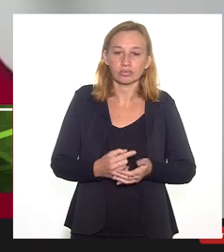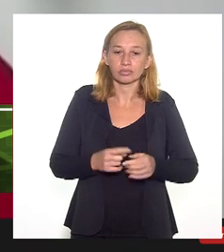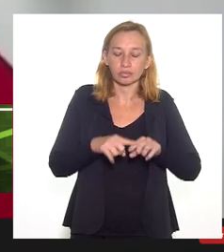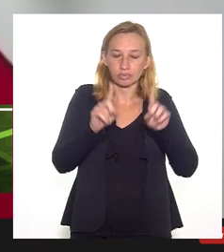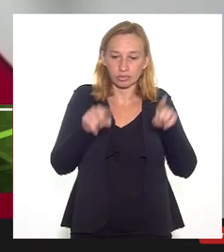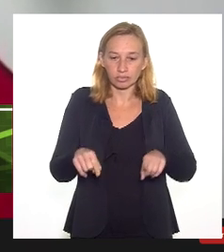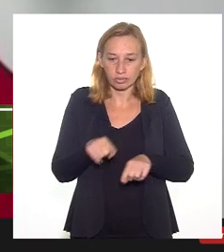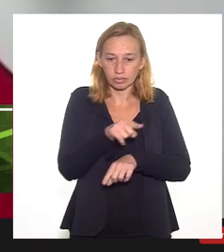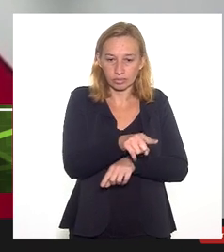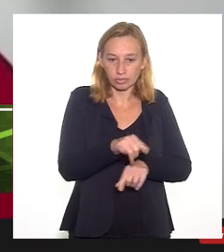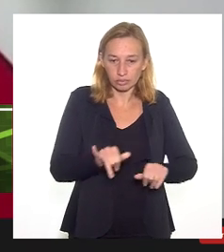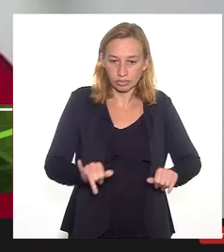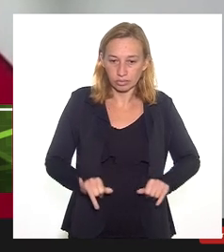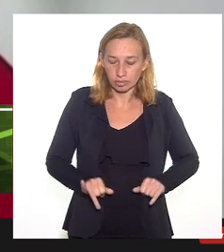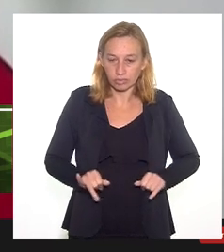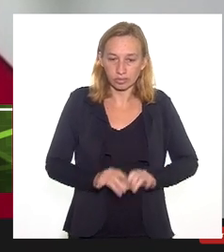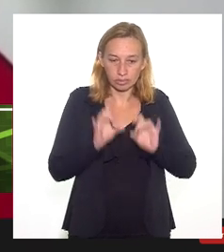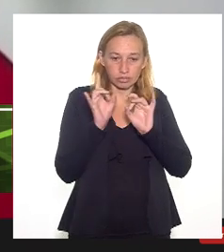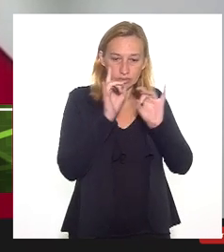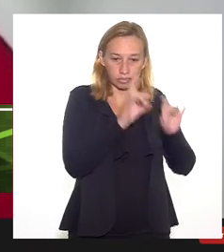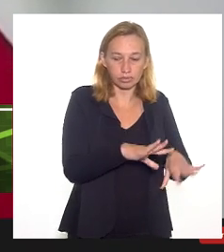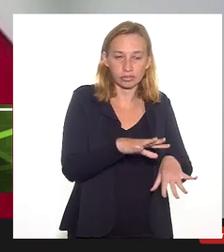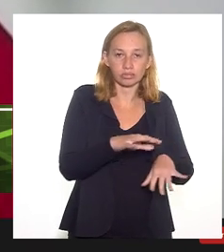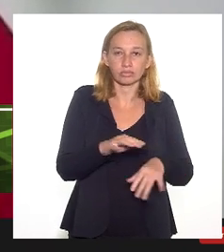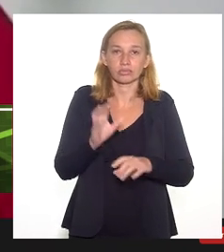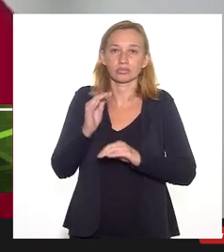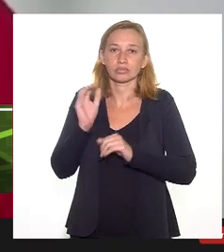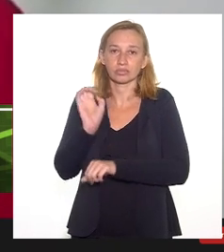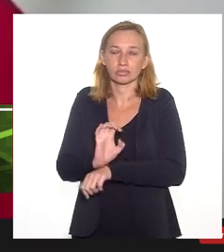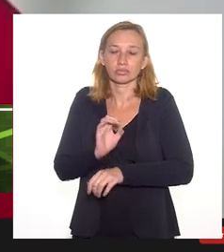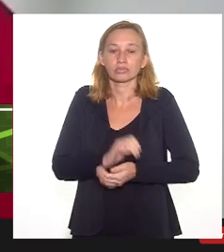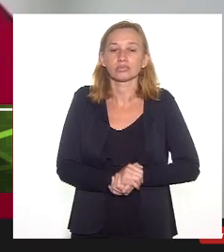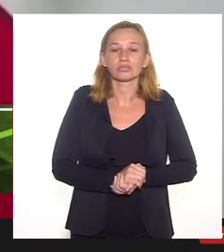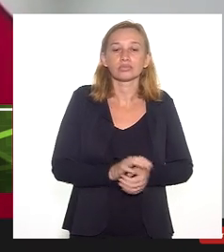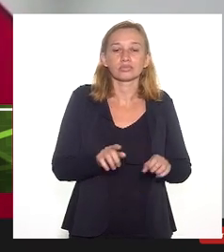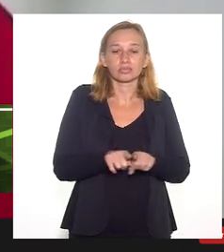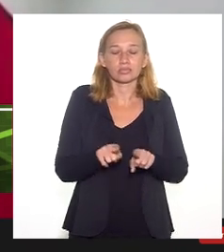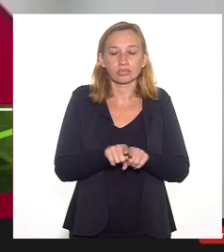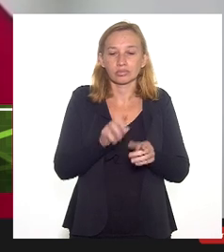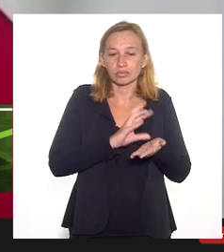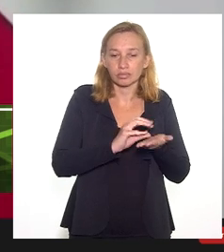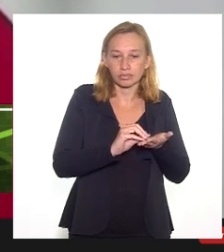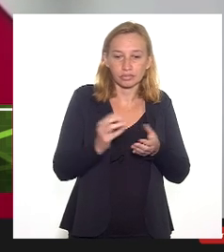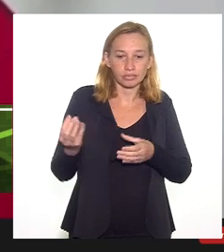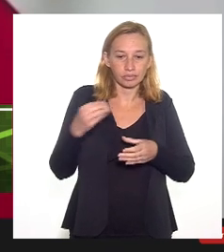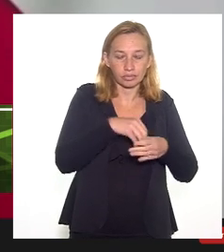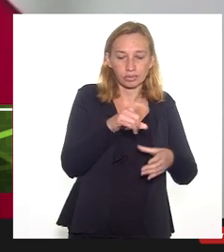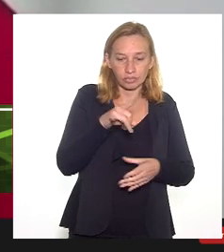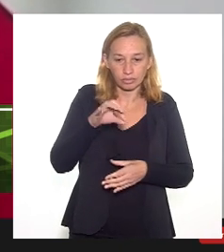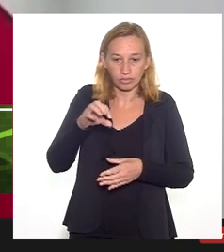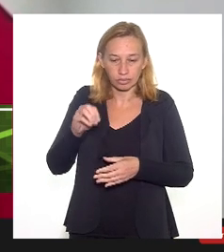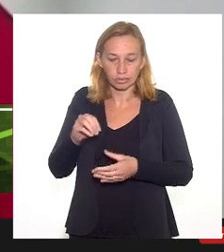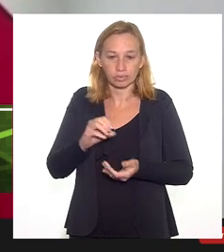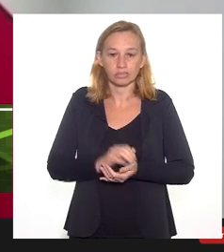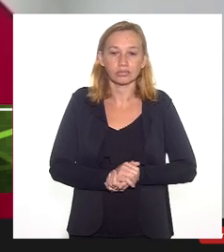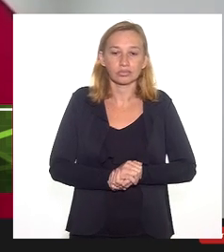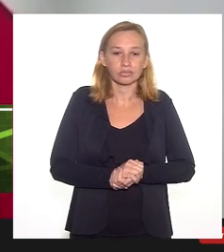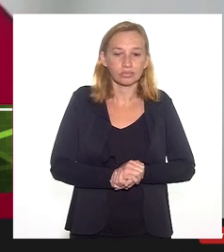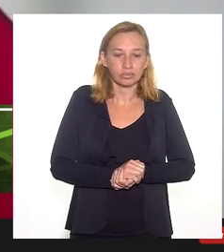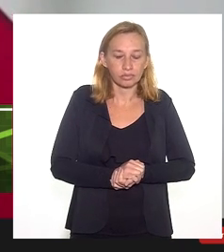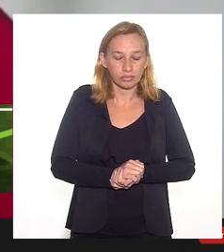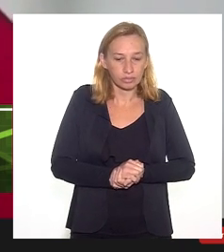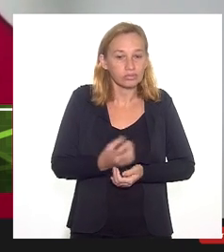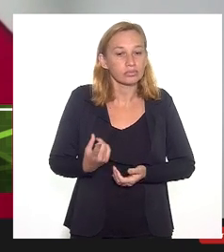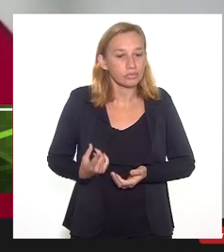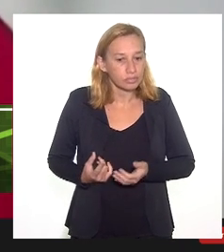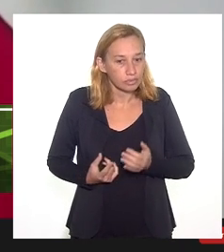muito a muito abandonados pelo Estado buscamos nossas pautas implementação de do décimo isonomia dos